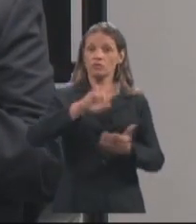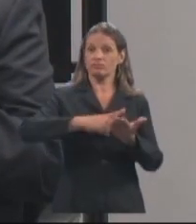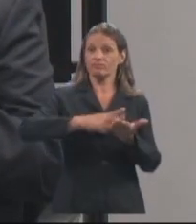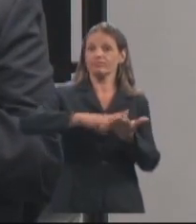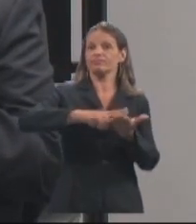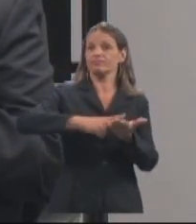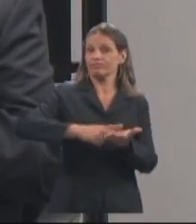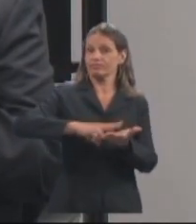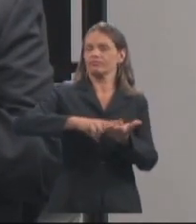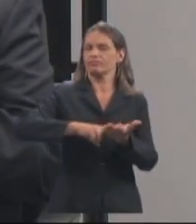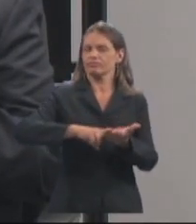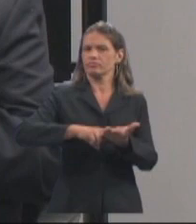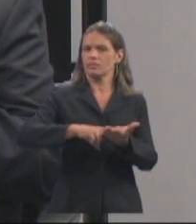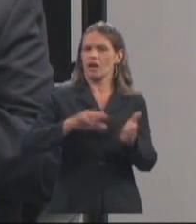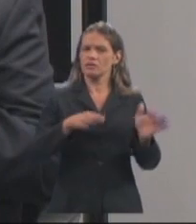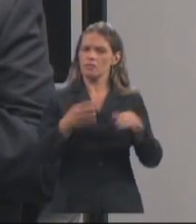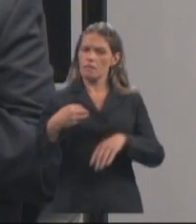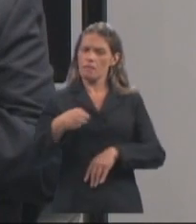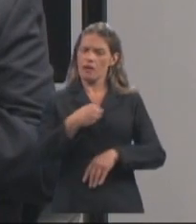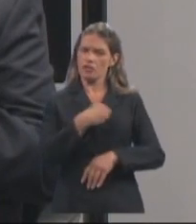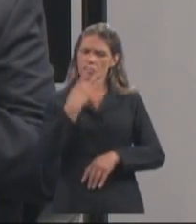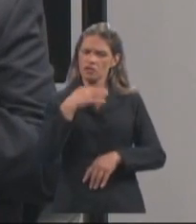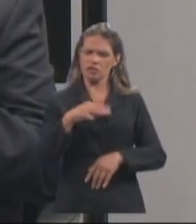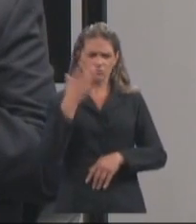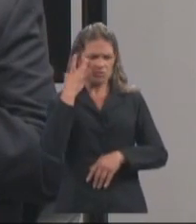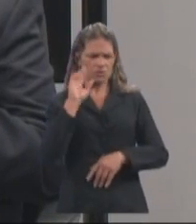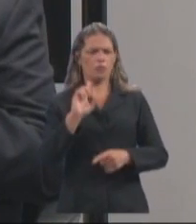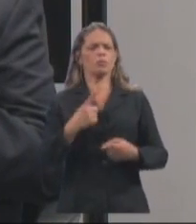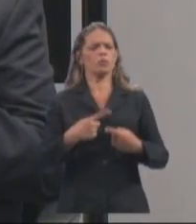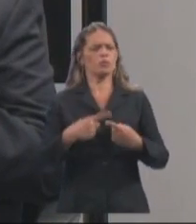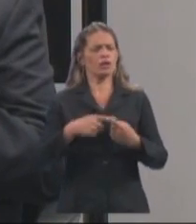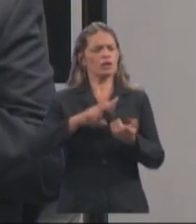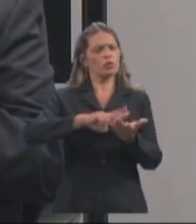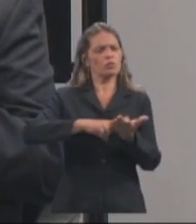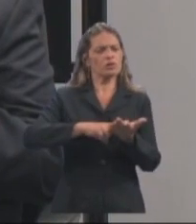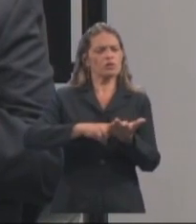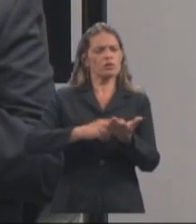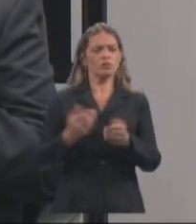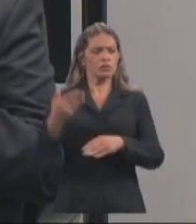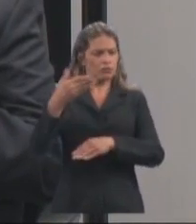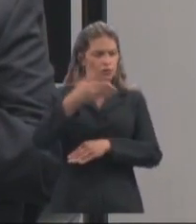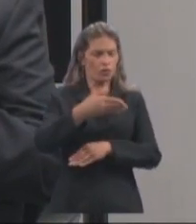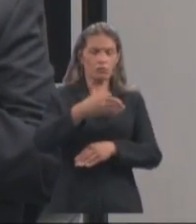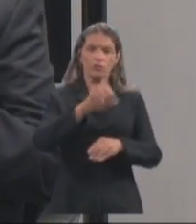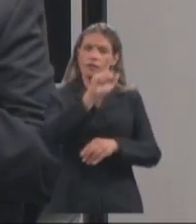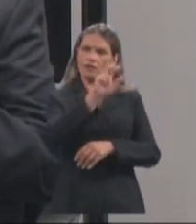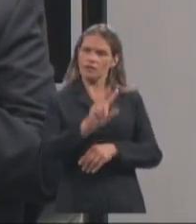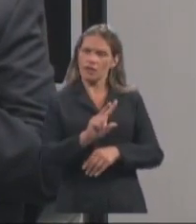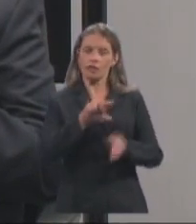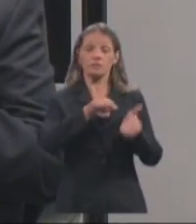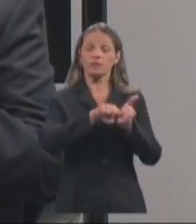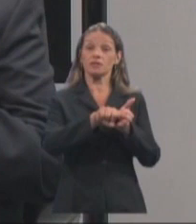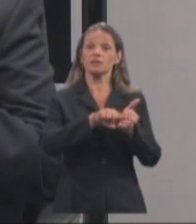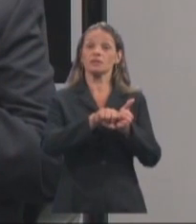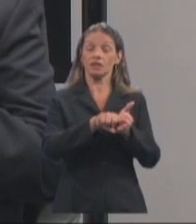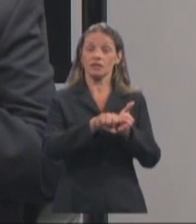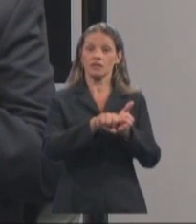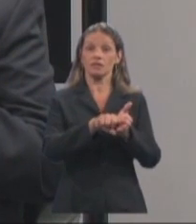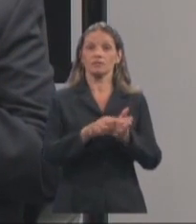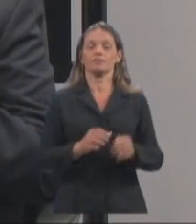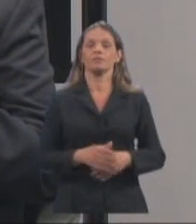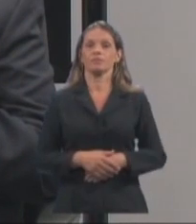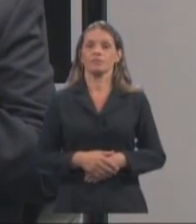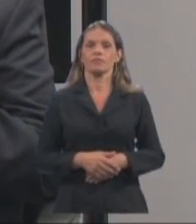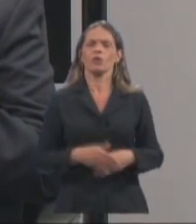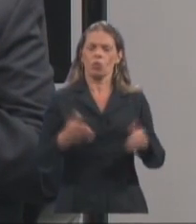pediatras não sabiam porque que os nenê estavam fazendo convulsão e aí nós vios lá avaliar pesquisar E aí a gente eh viu hoje